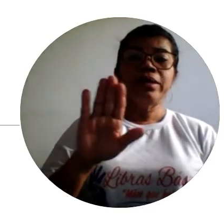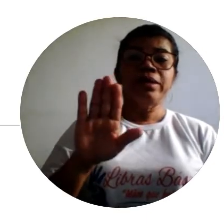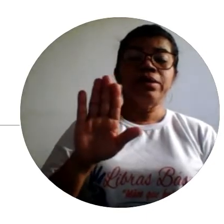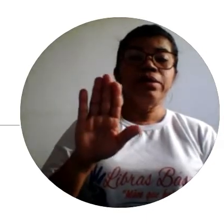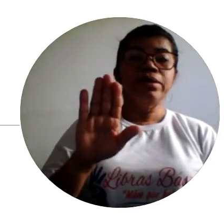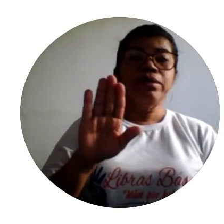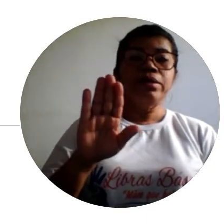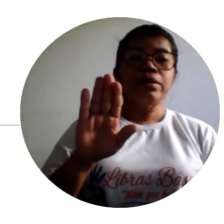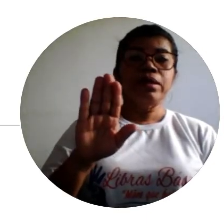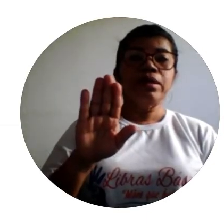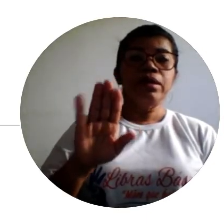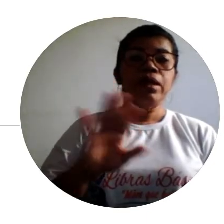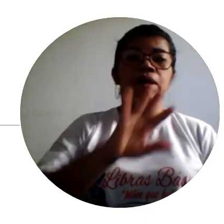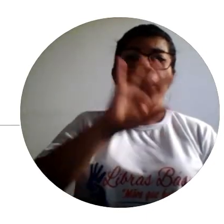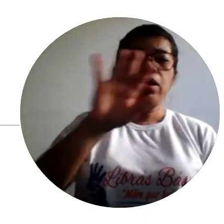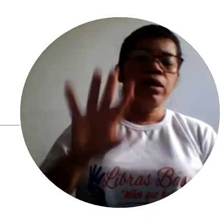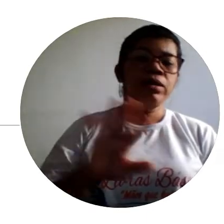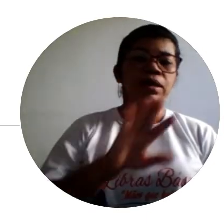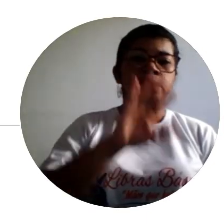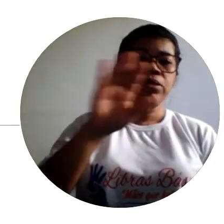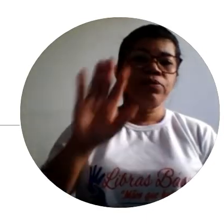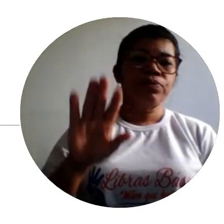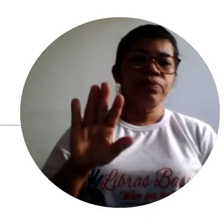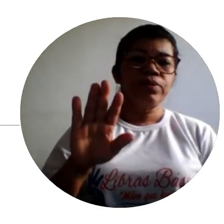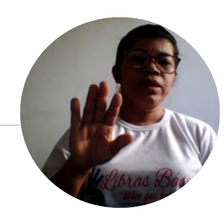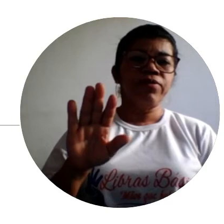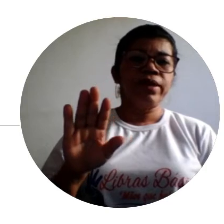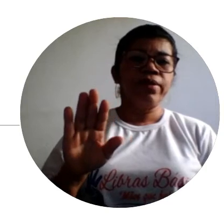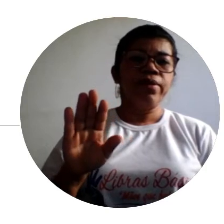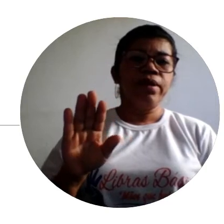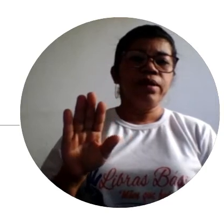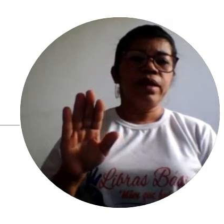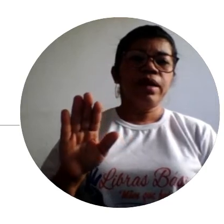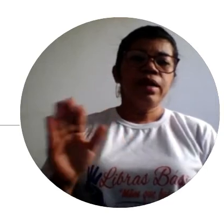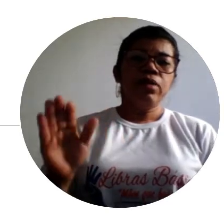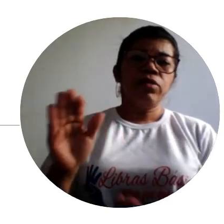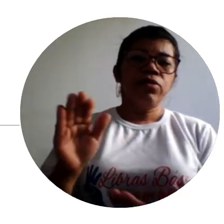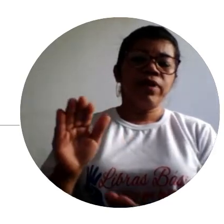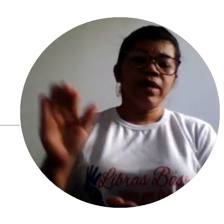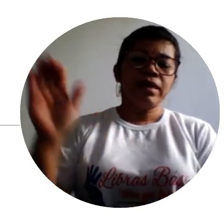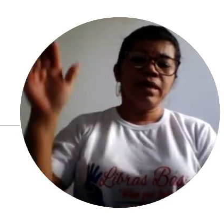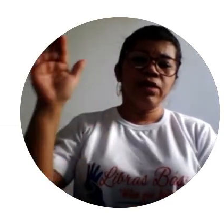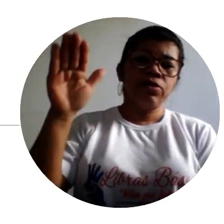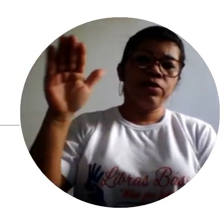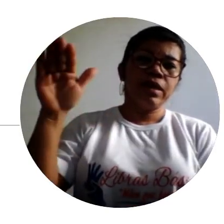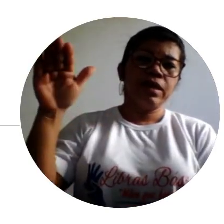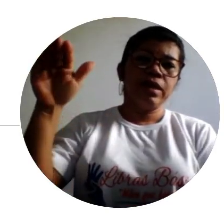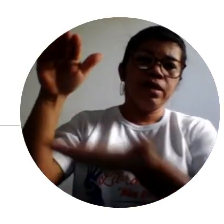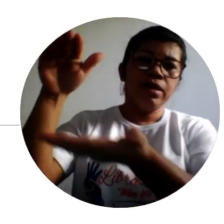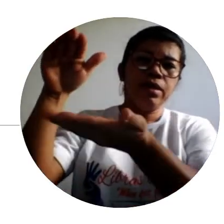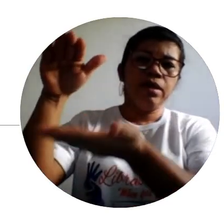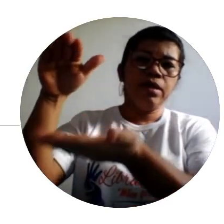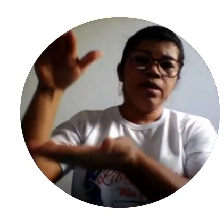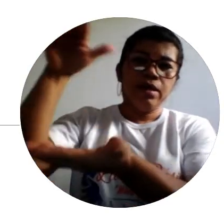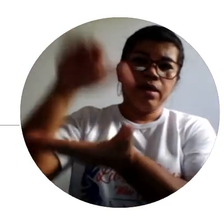mão ganha, tá? É a direção que ele vai, tá? Quando eu falo casado, ó,